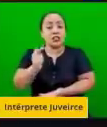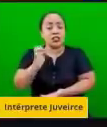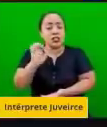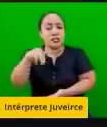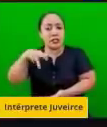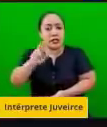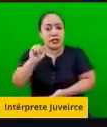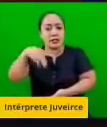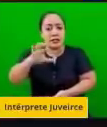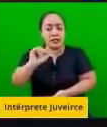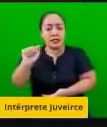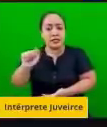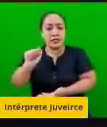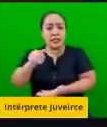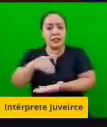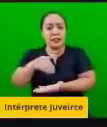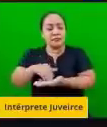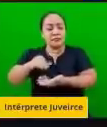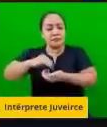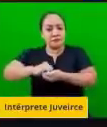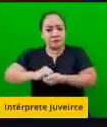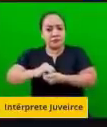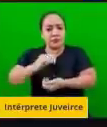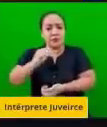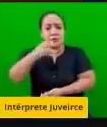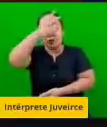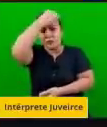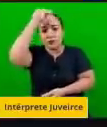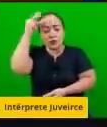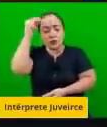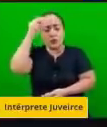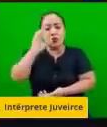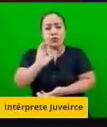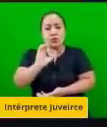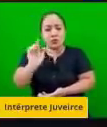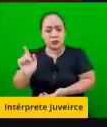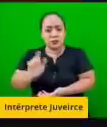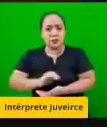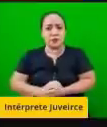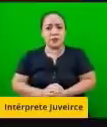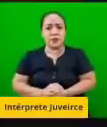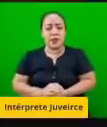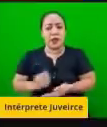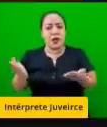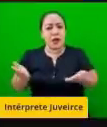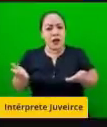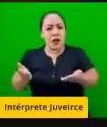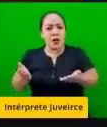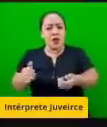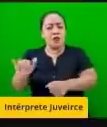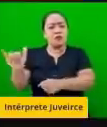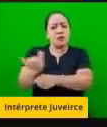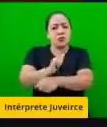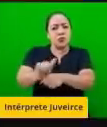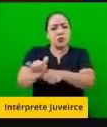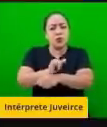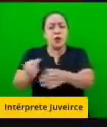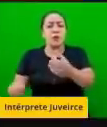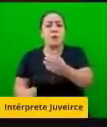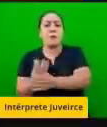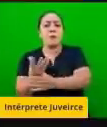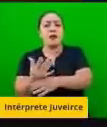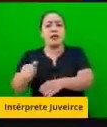Grande. Hoje nós vamos falar sobre as estratégias para a implementação do referencial curricular de